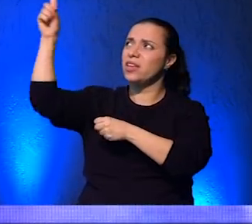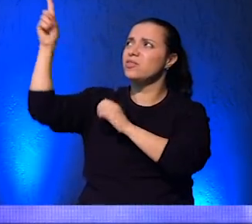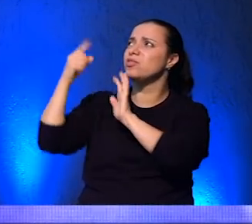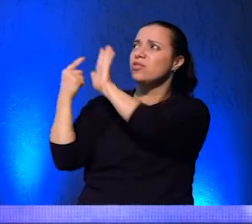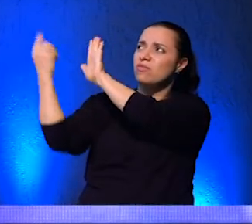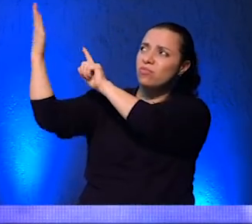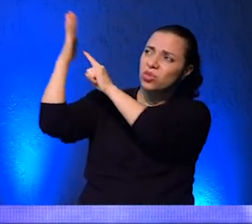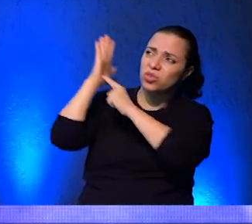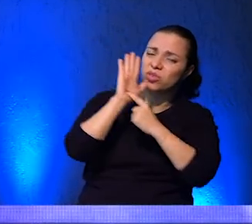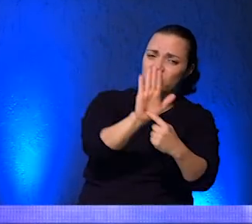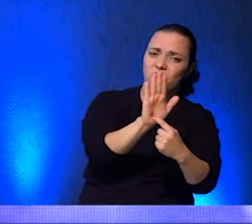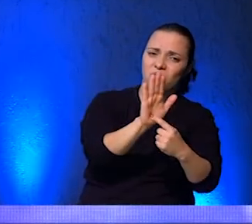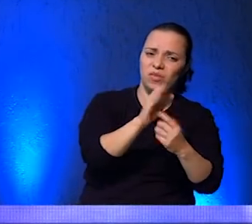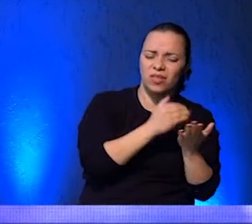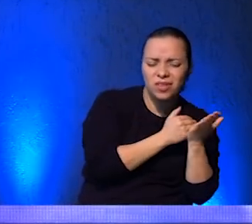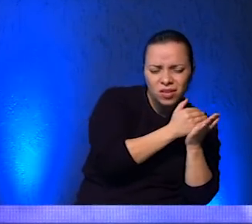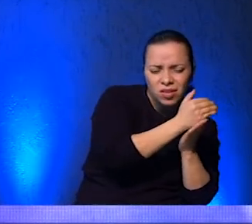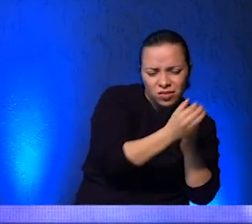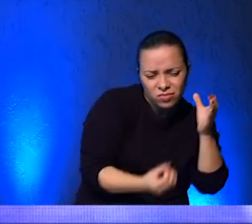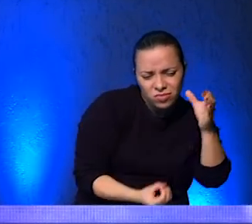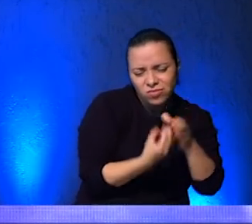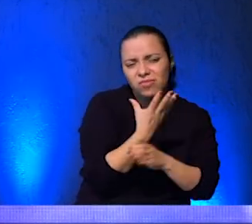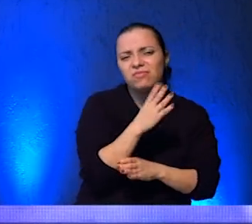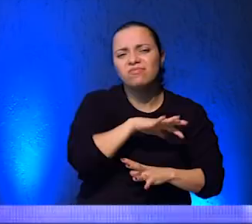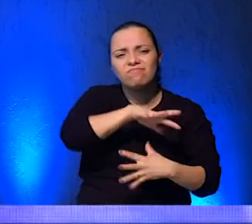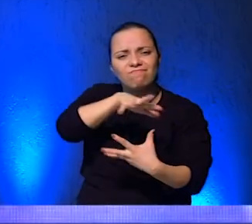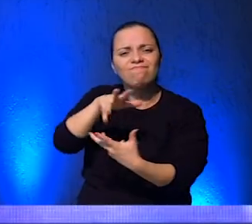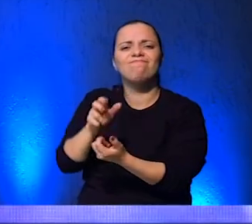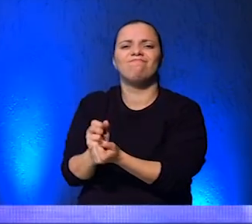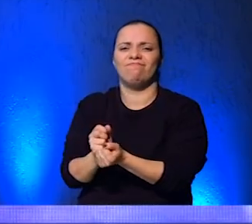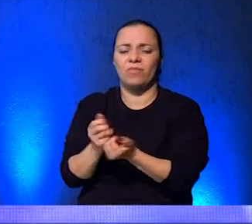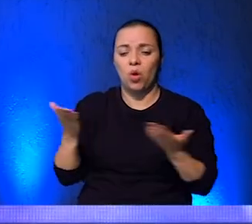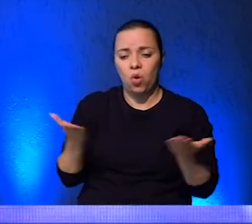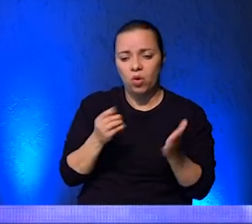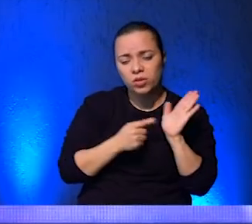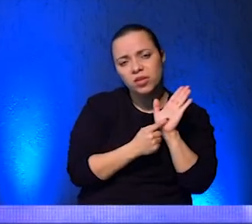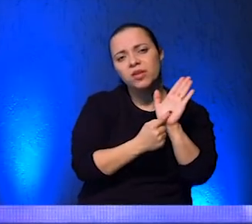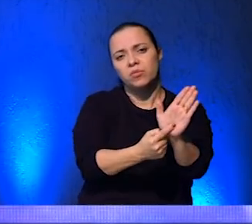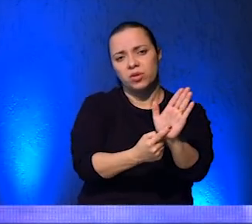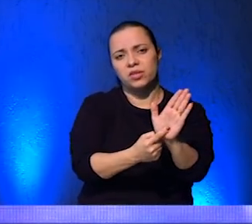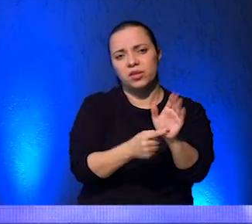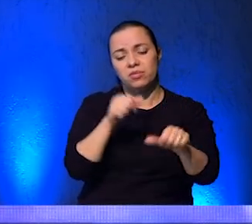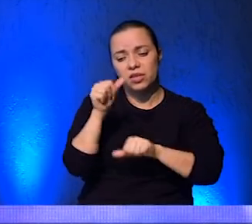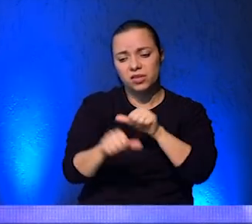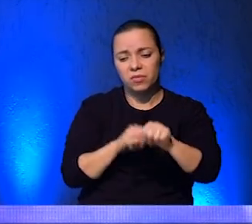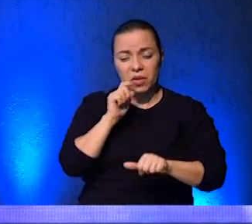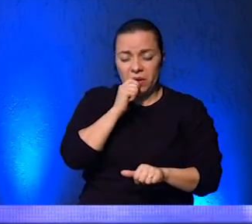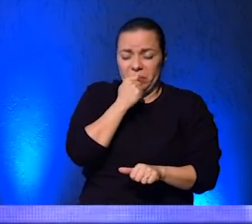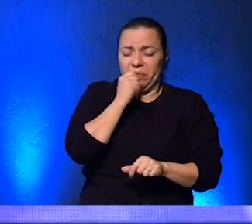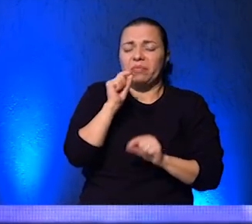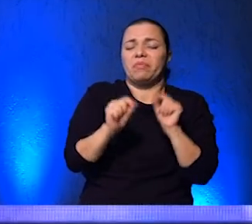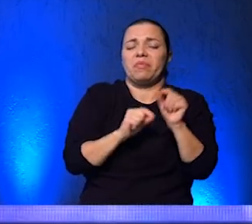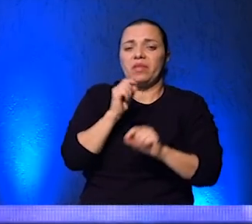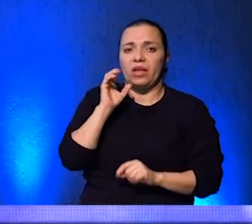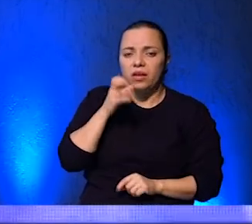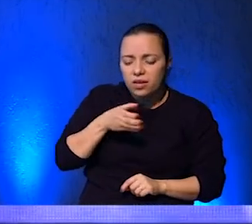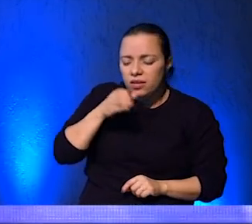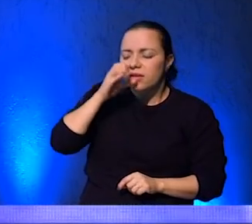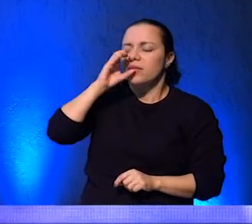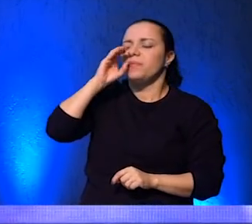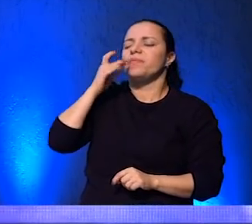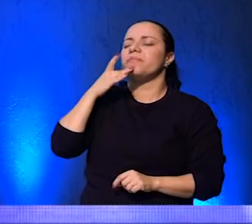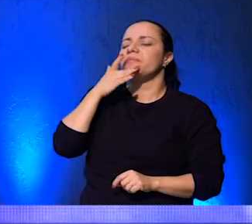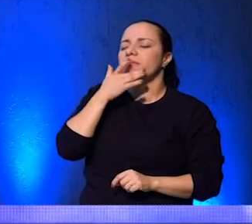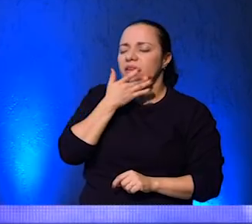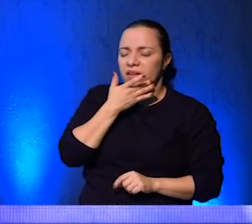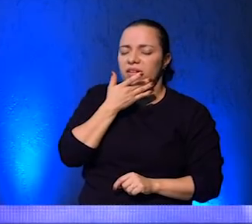hoje nós declaramos que o limão é transformado em limonada pelo poder do nome do senhor pai que